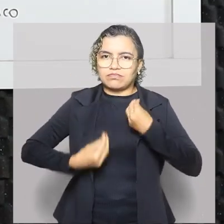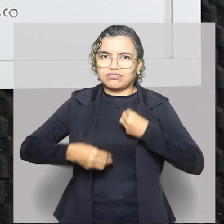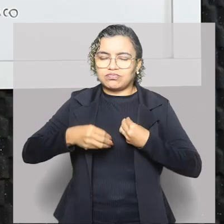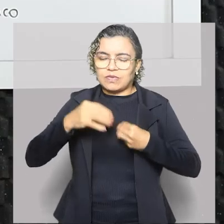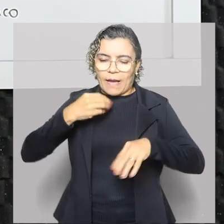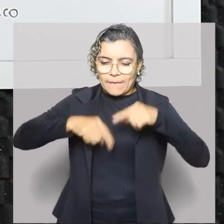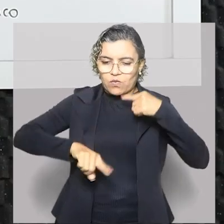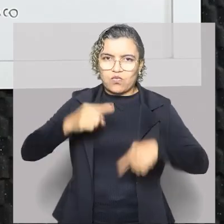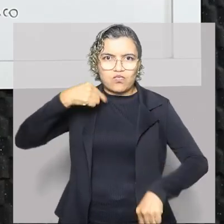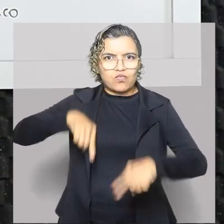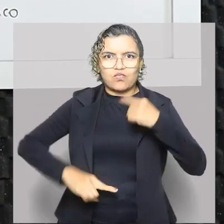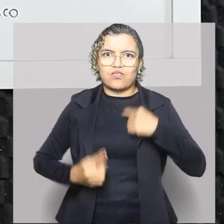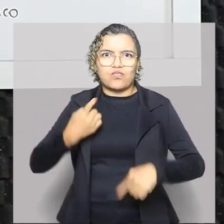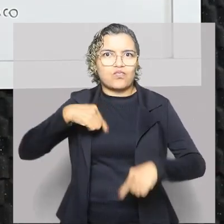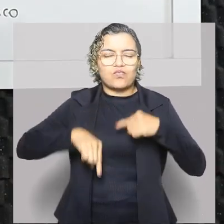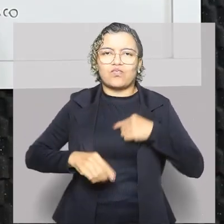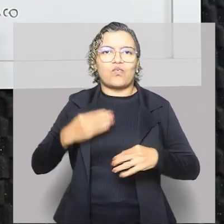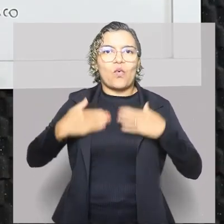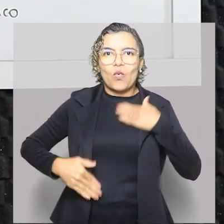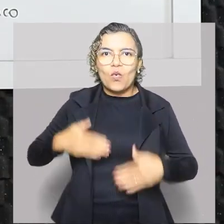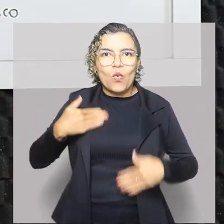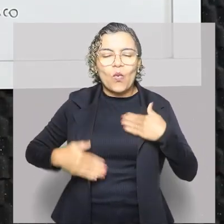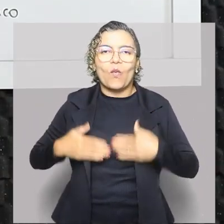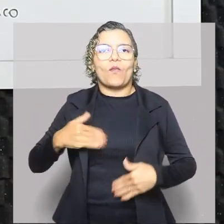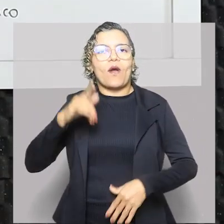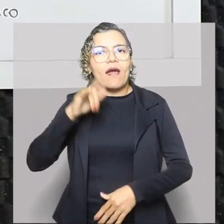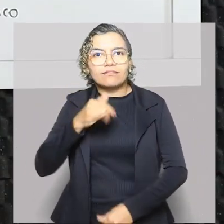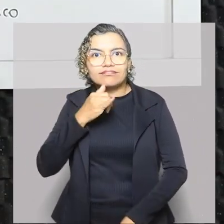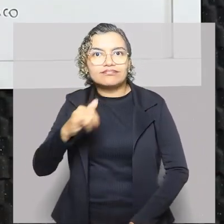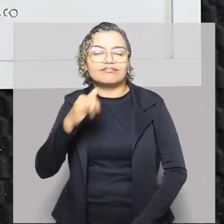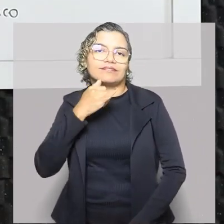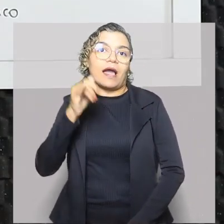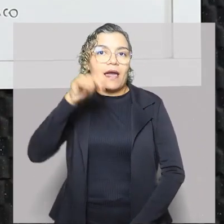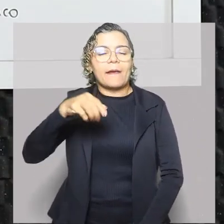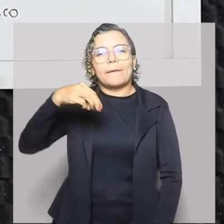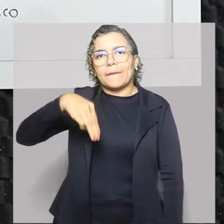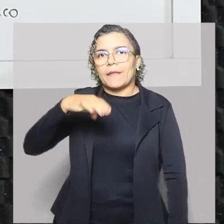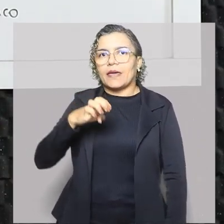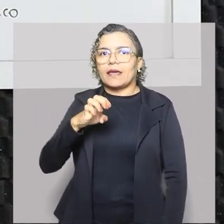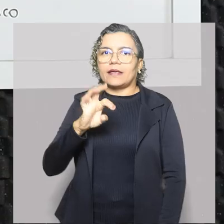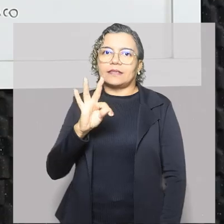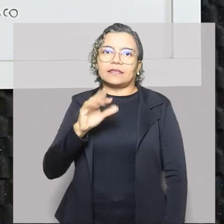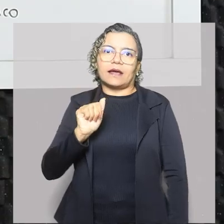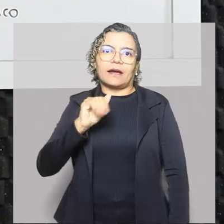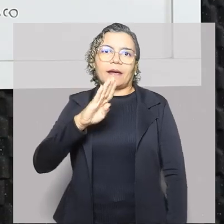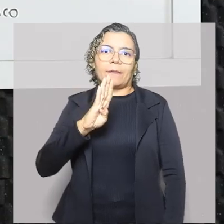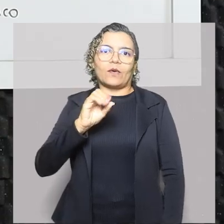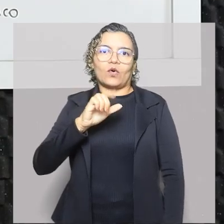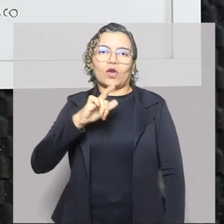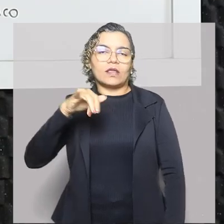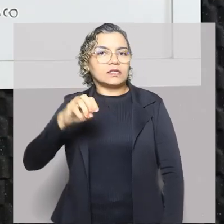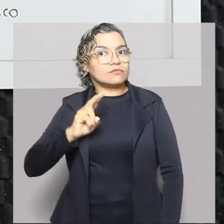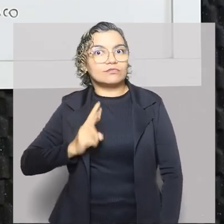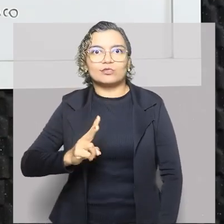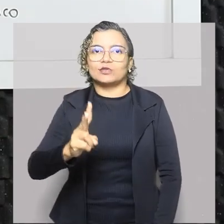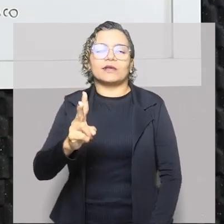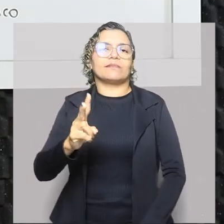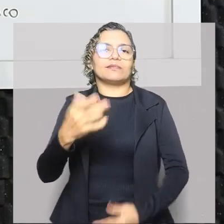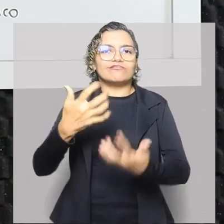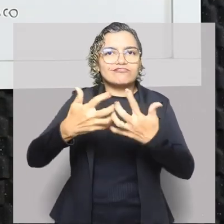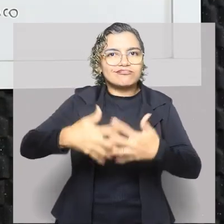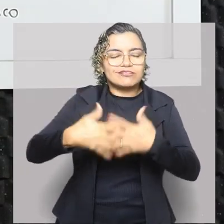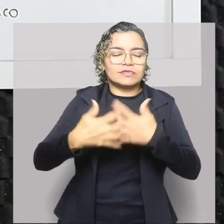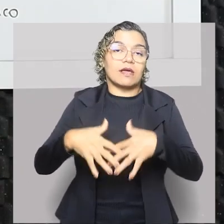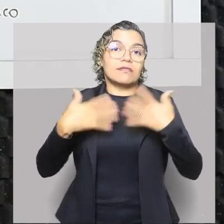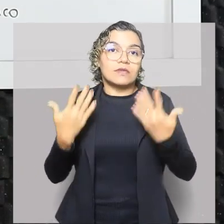construir algo, ou seja, para degradar algo. O teu metabolismo ele está o tempo todo funcionando. Então,